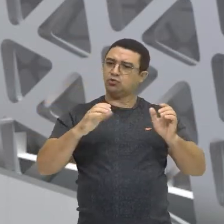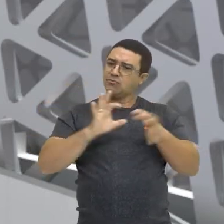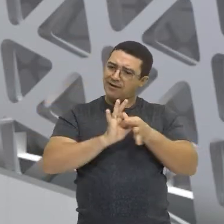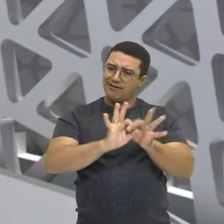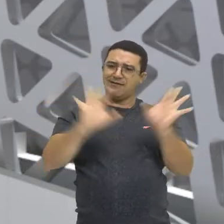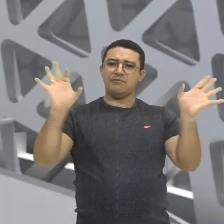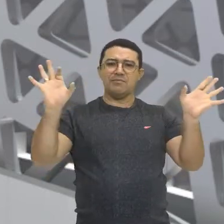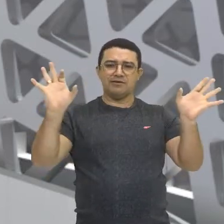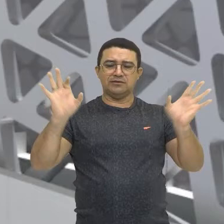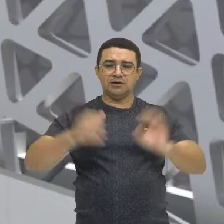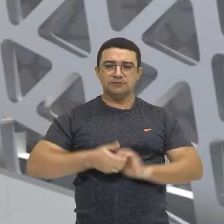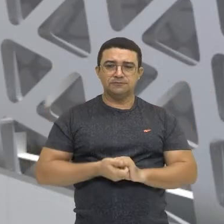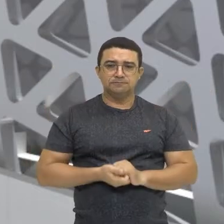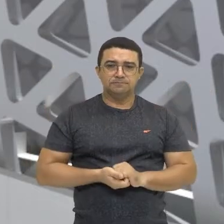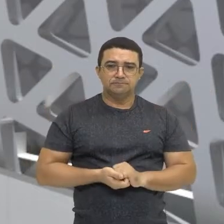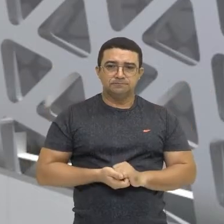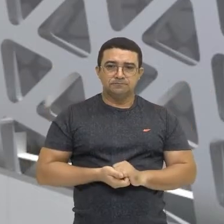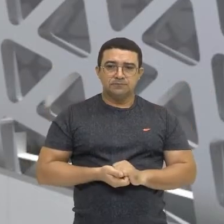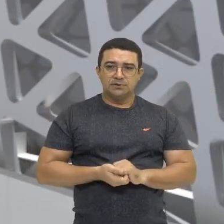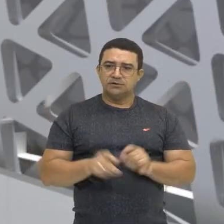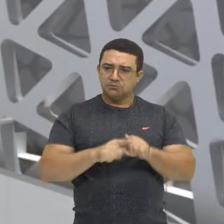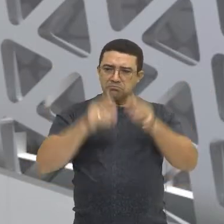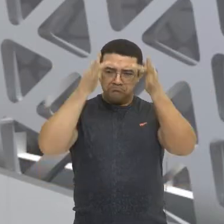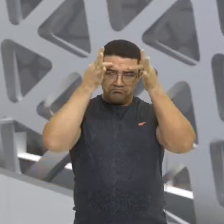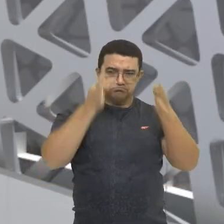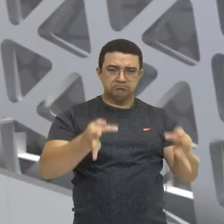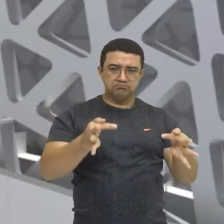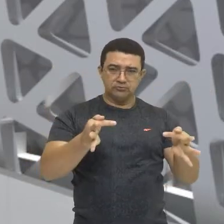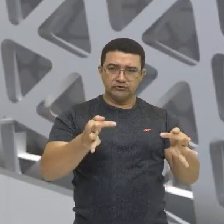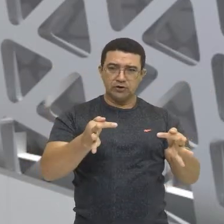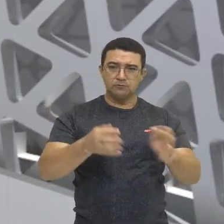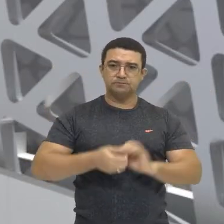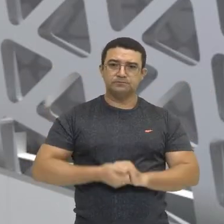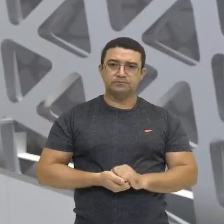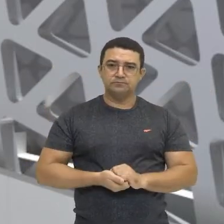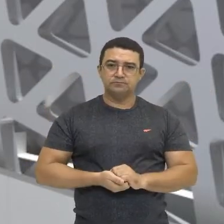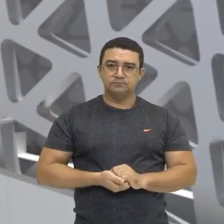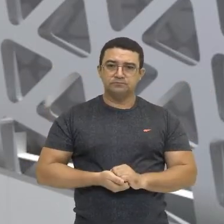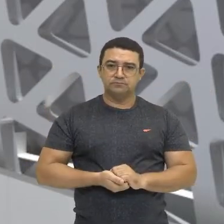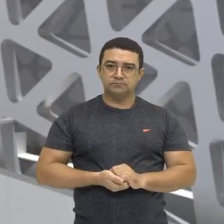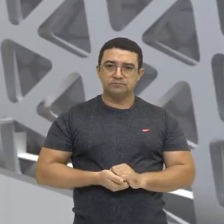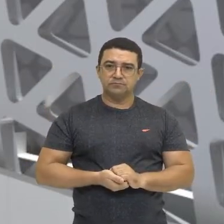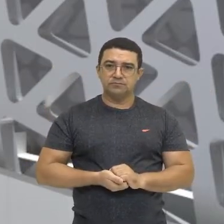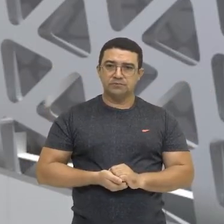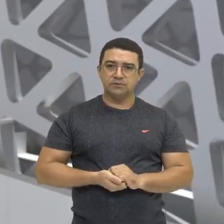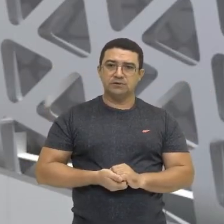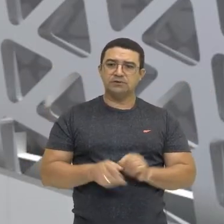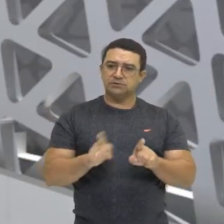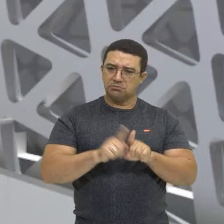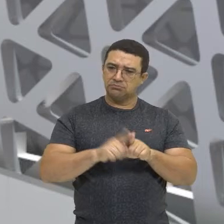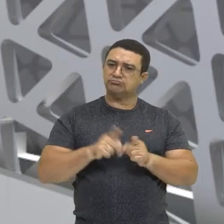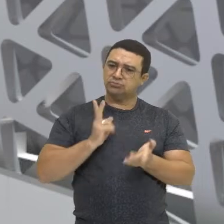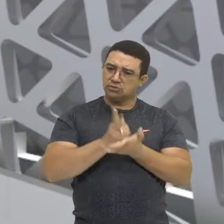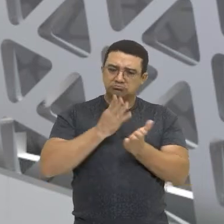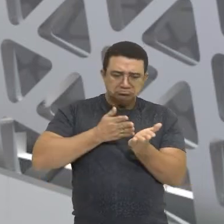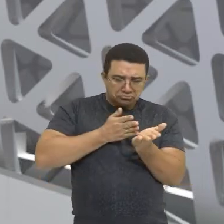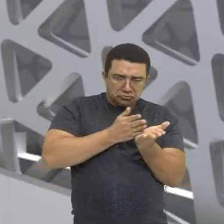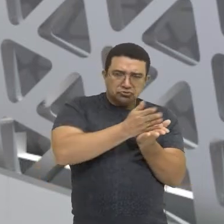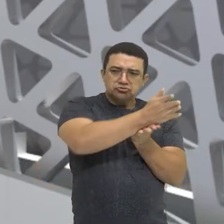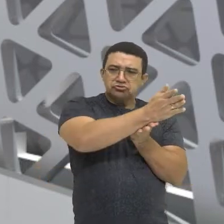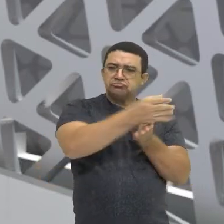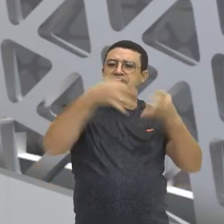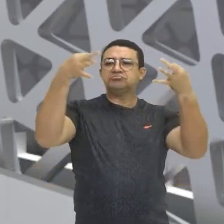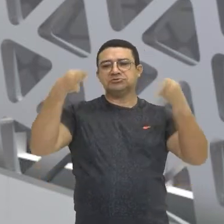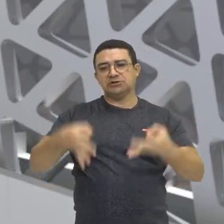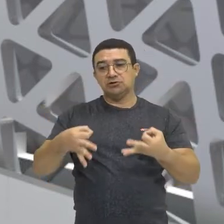Do respeito, né? Da lealdade mesmo e da integridade, da retidão. Então era